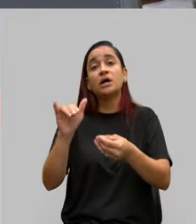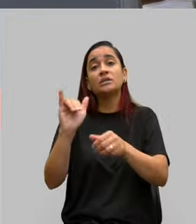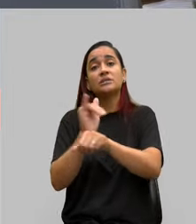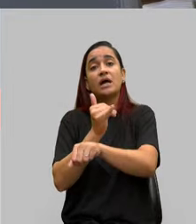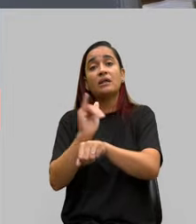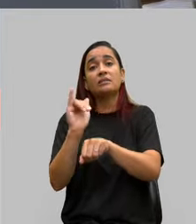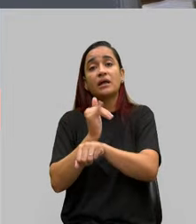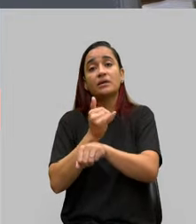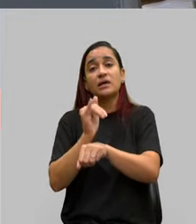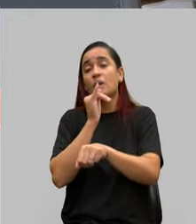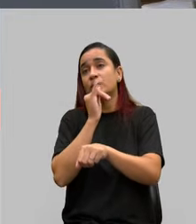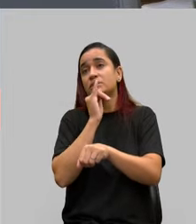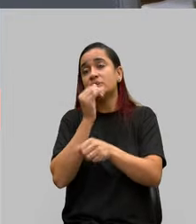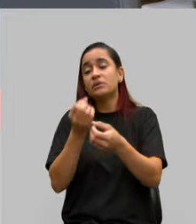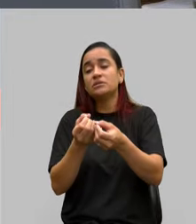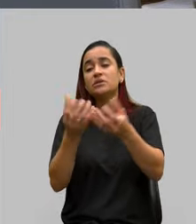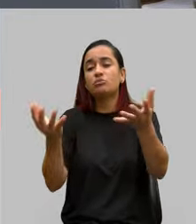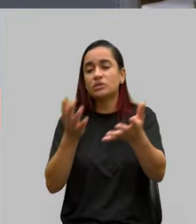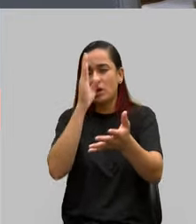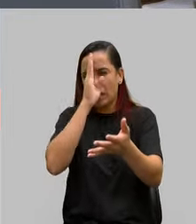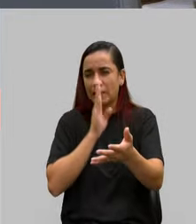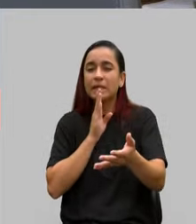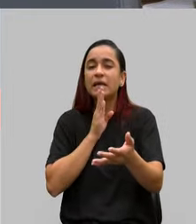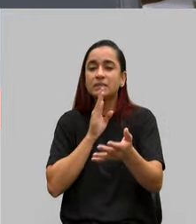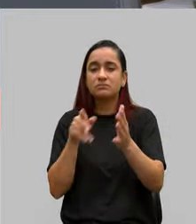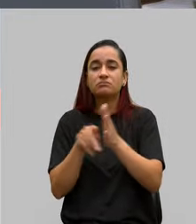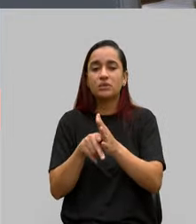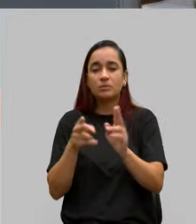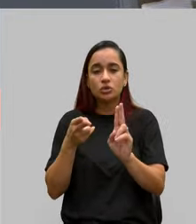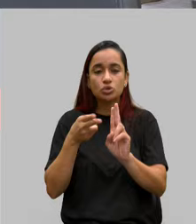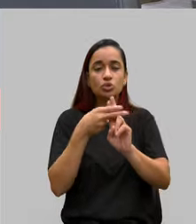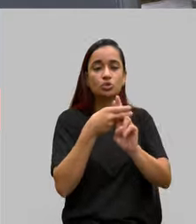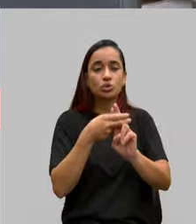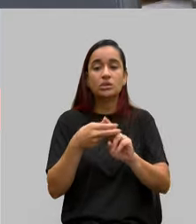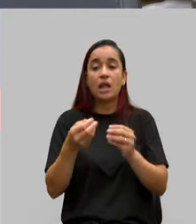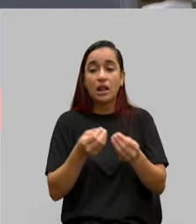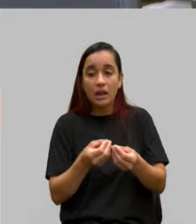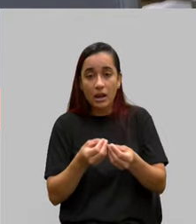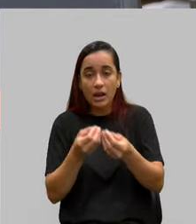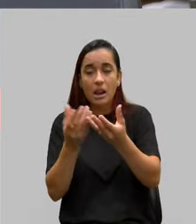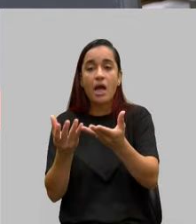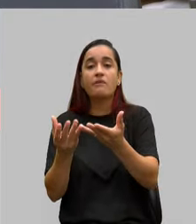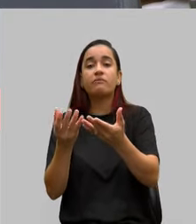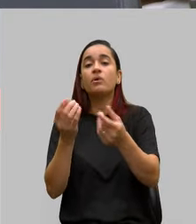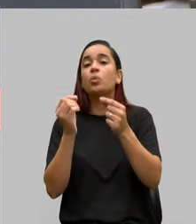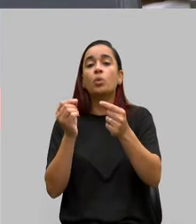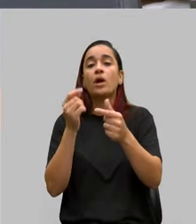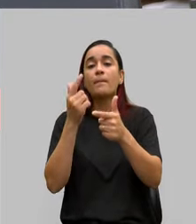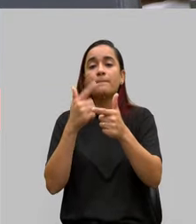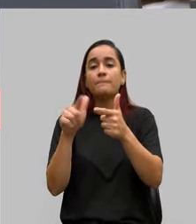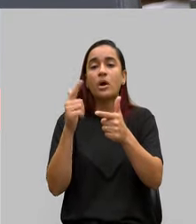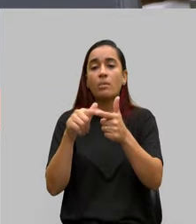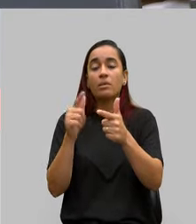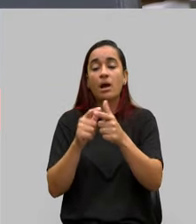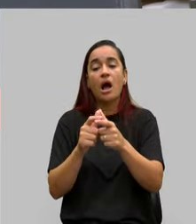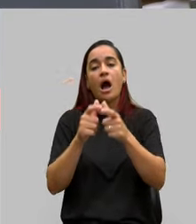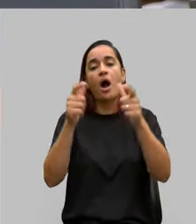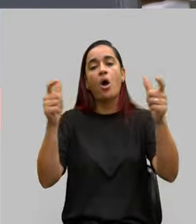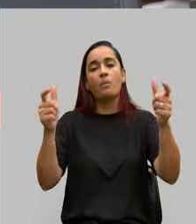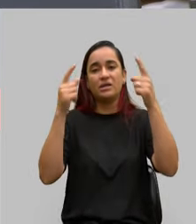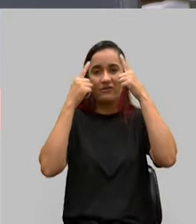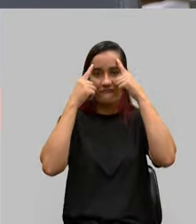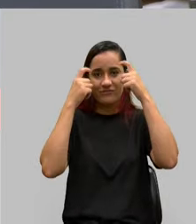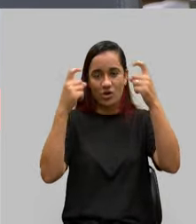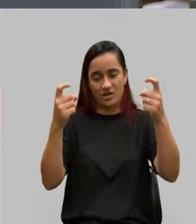de distribuição gratuita pelo SUS leva a problemas de aumento de violência quer